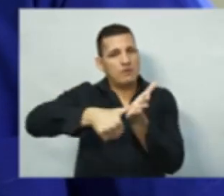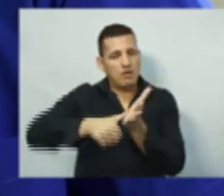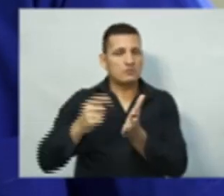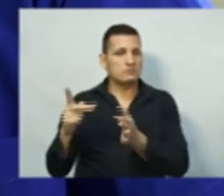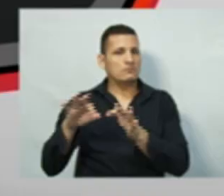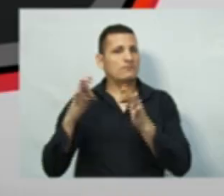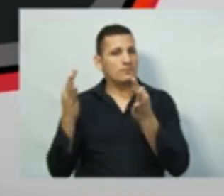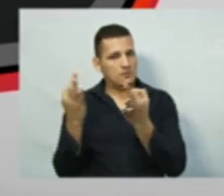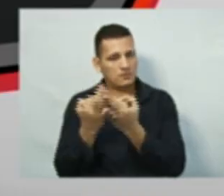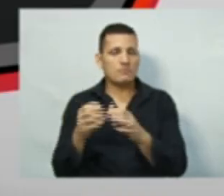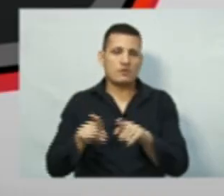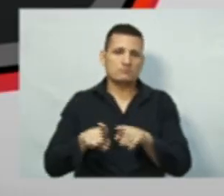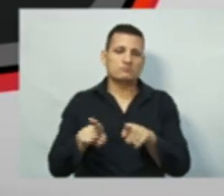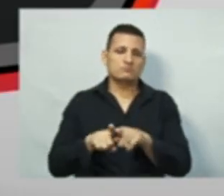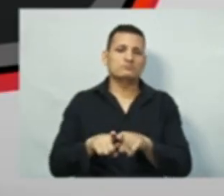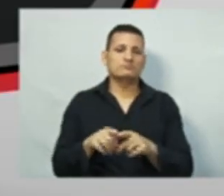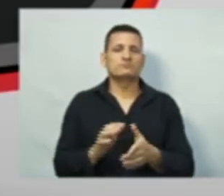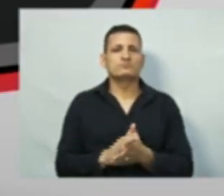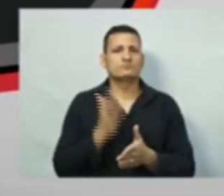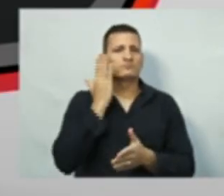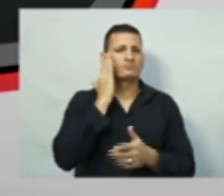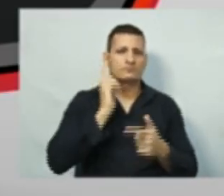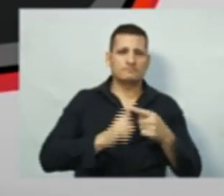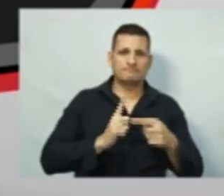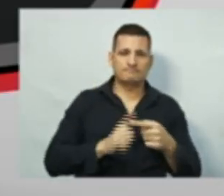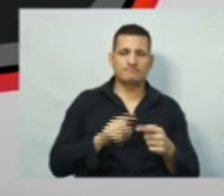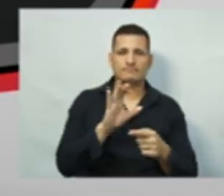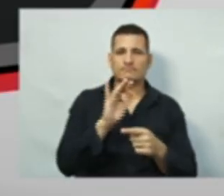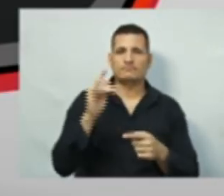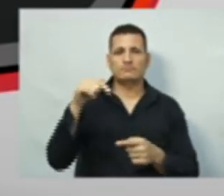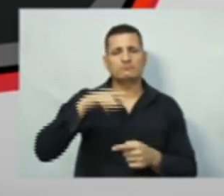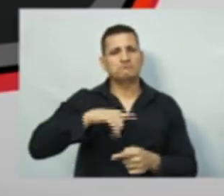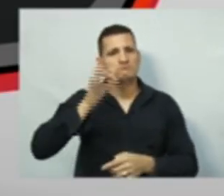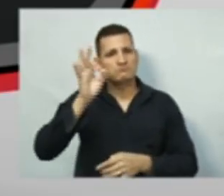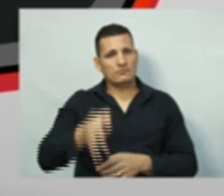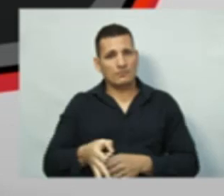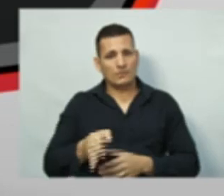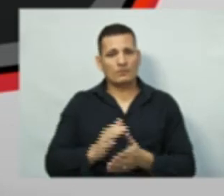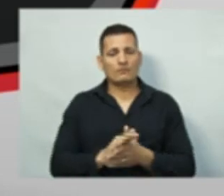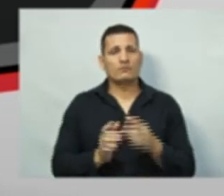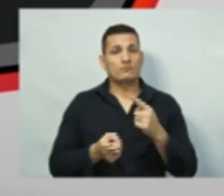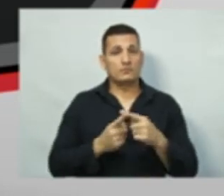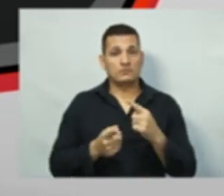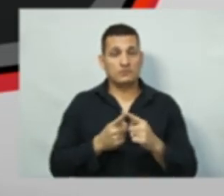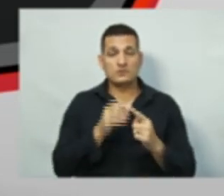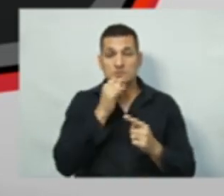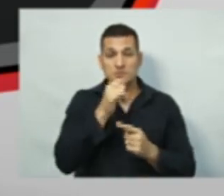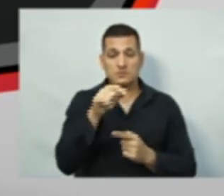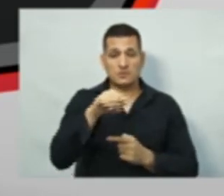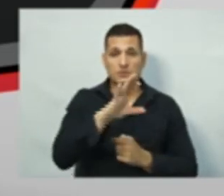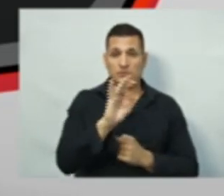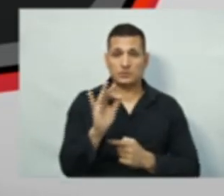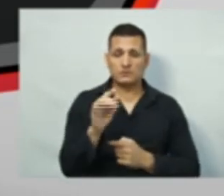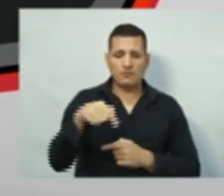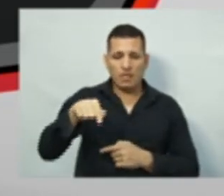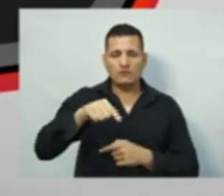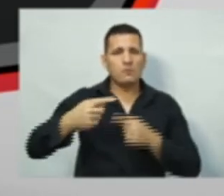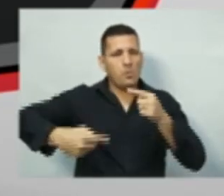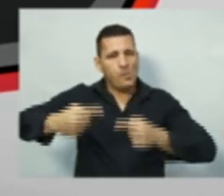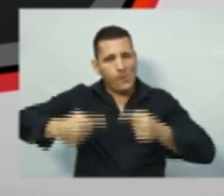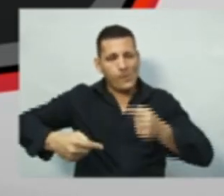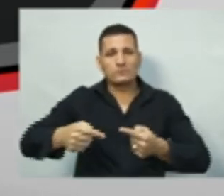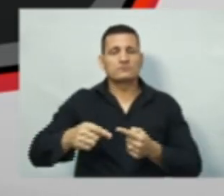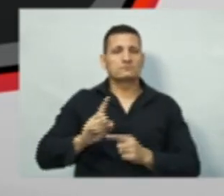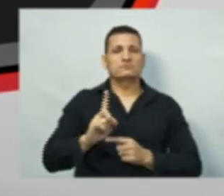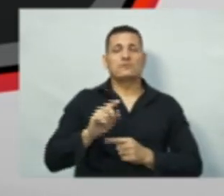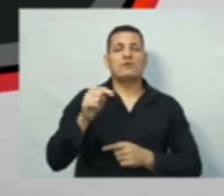familiares também. E sabe por que o cooperativismo dá certo? Porque ao invés de competirem entre si em alguma